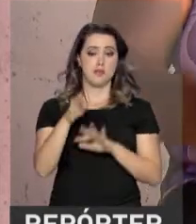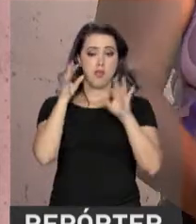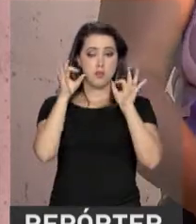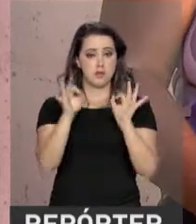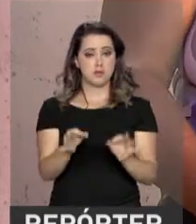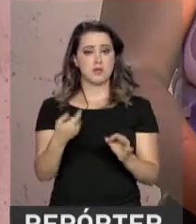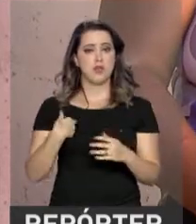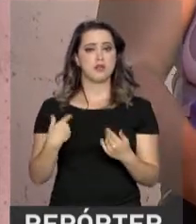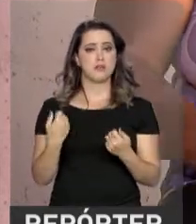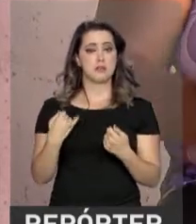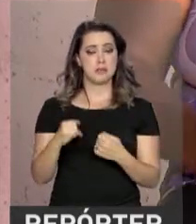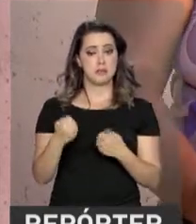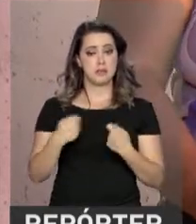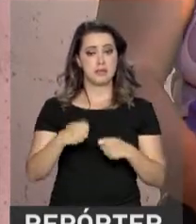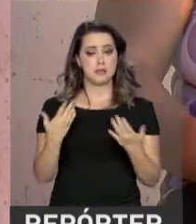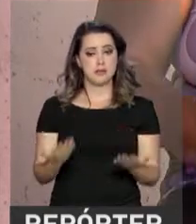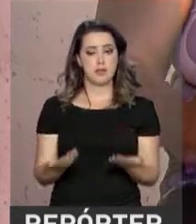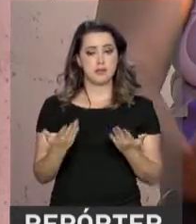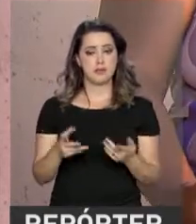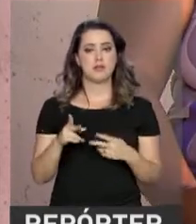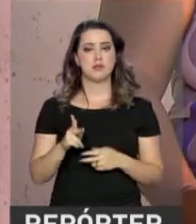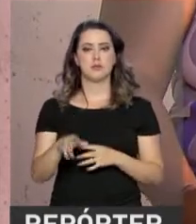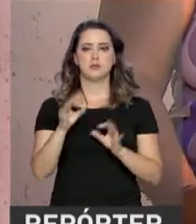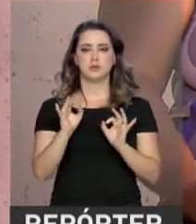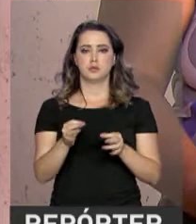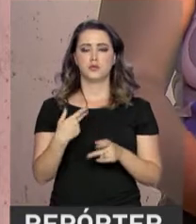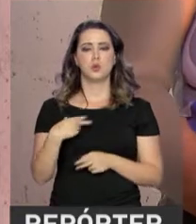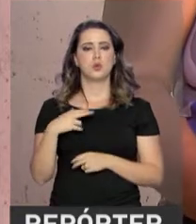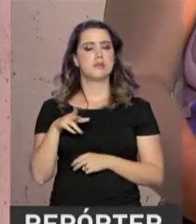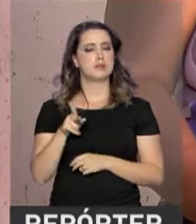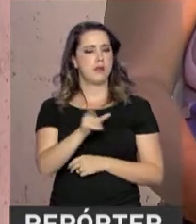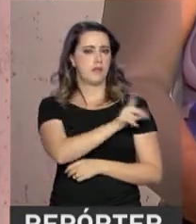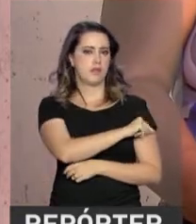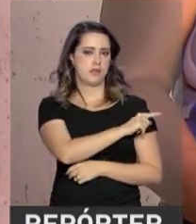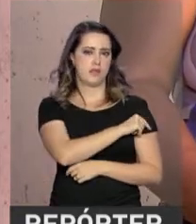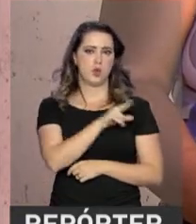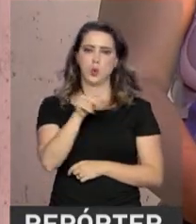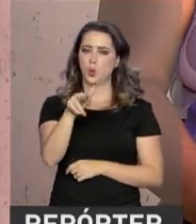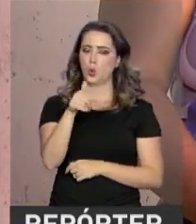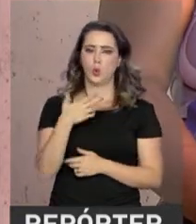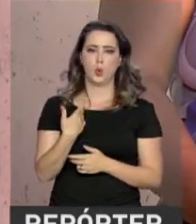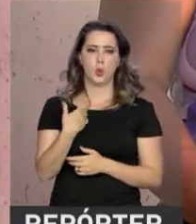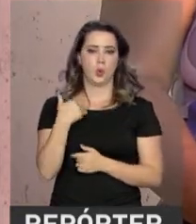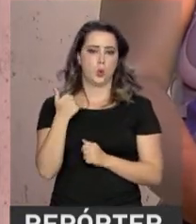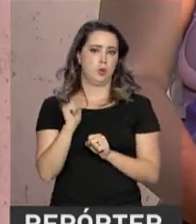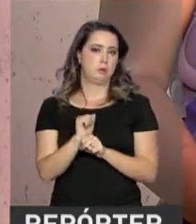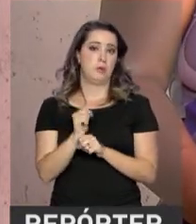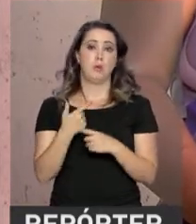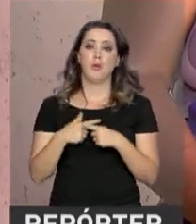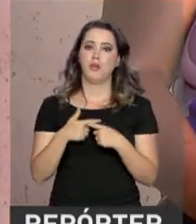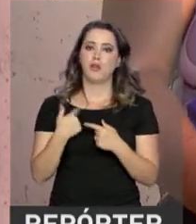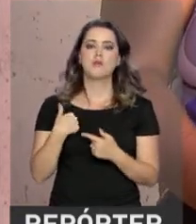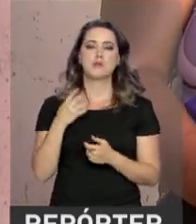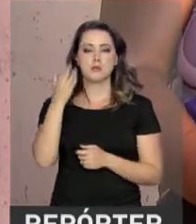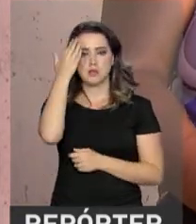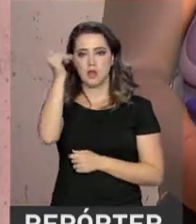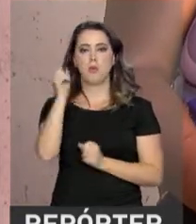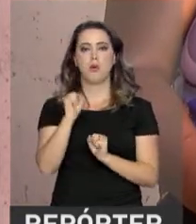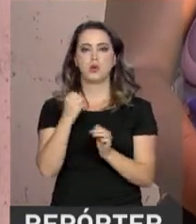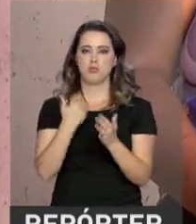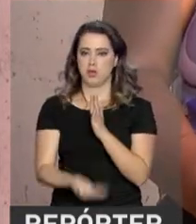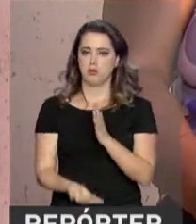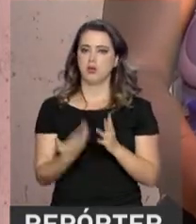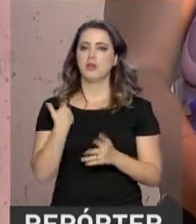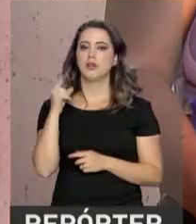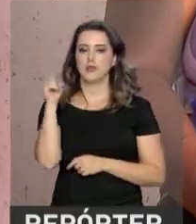eu vou ter as vacinas eu vou vacilar - nunca descuidei porque se descuidar sei que eu vou perder aí o bicho pega